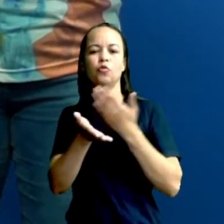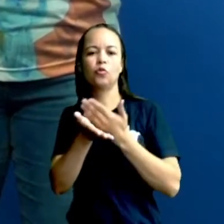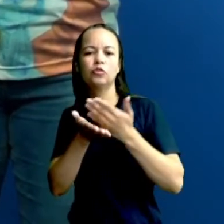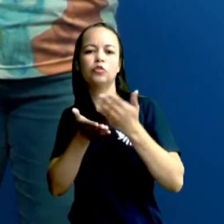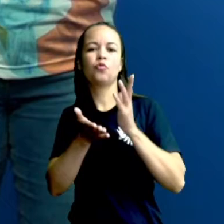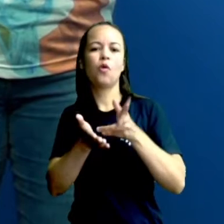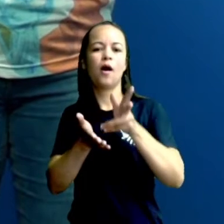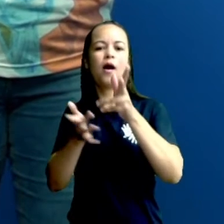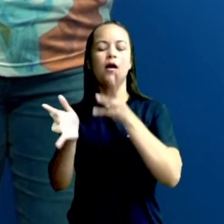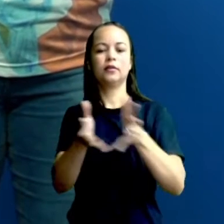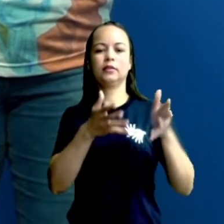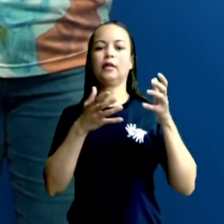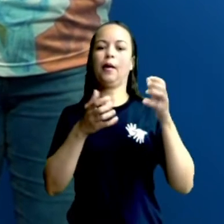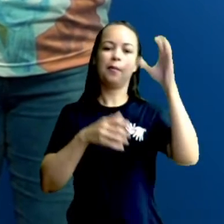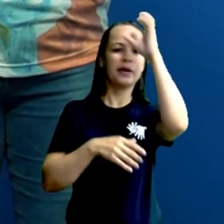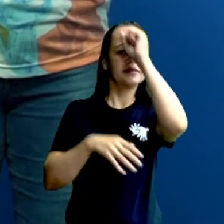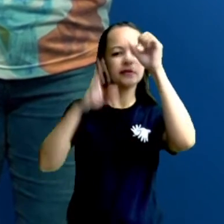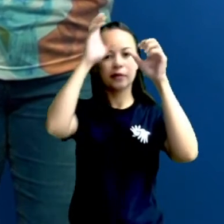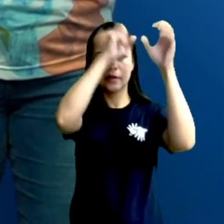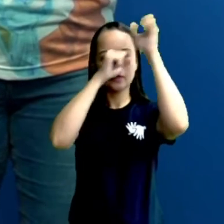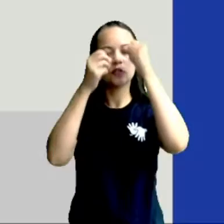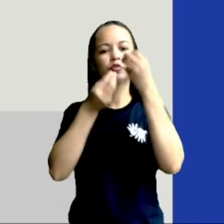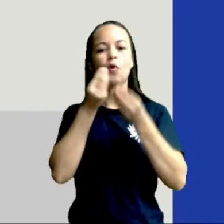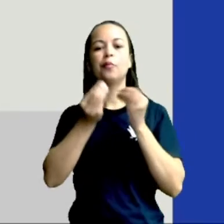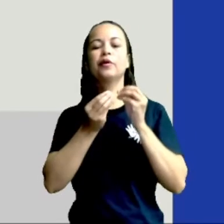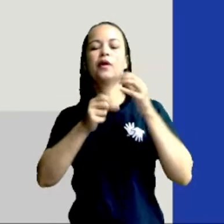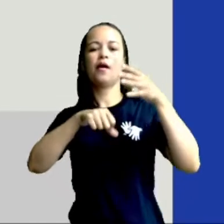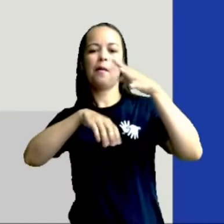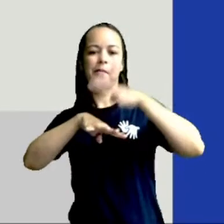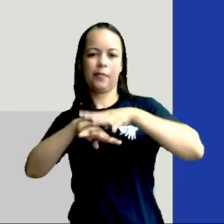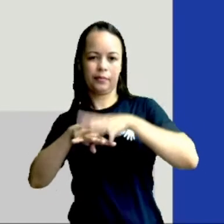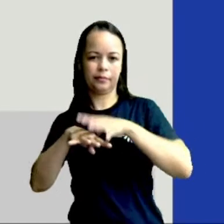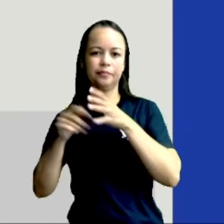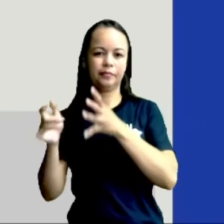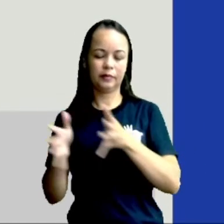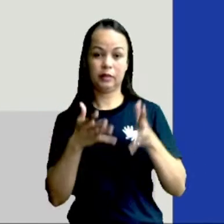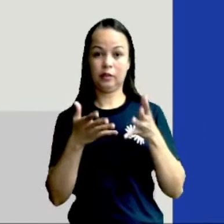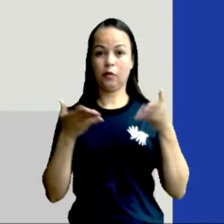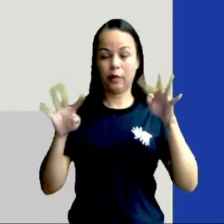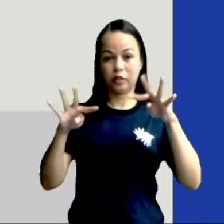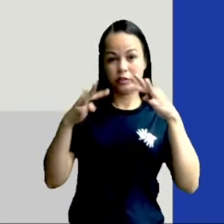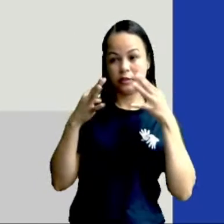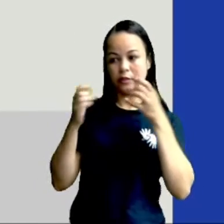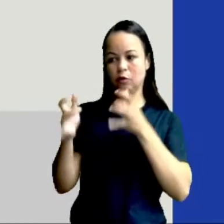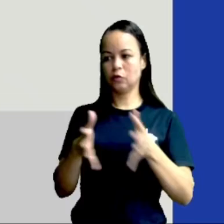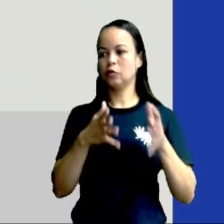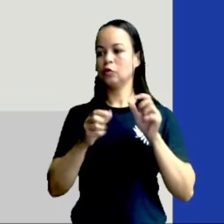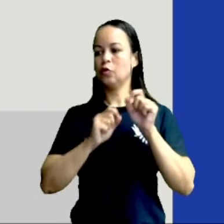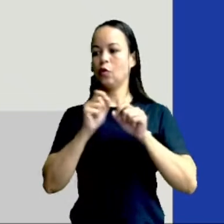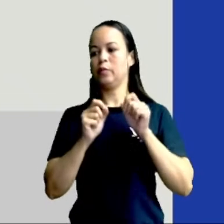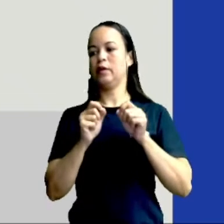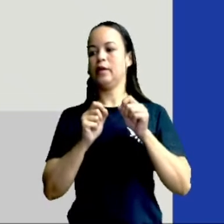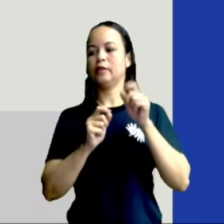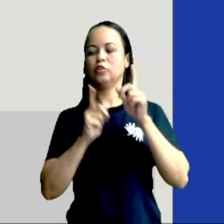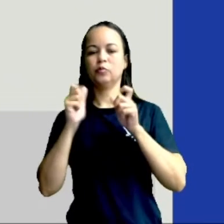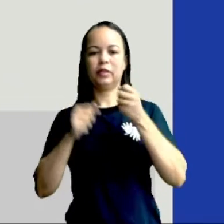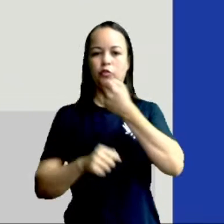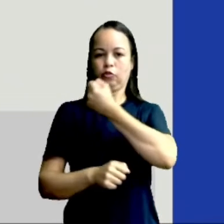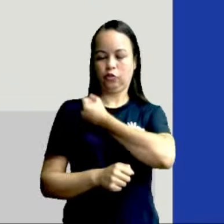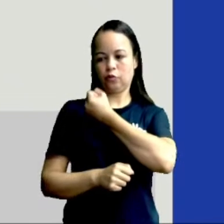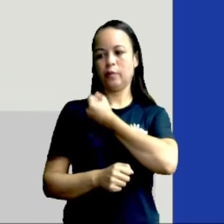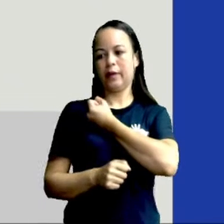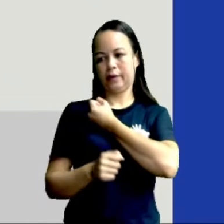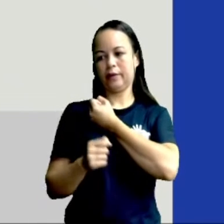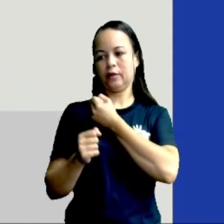da matemática. Então vamos lá, presta bem atenção aí, que hoje a gente vai trabalhar álgebras e funções, expressões